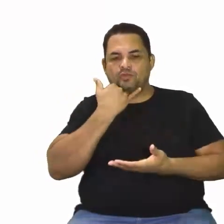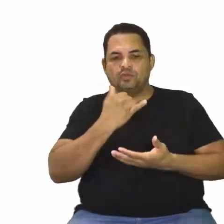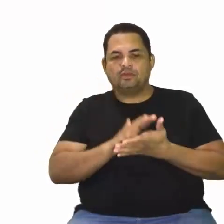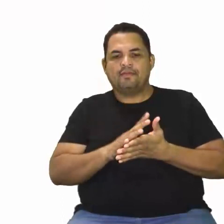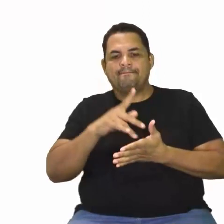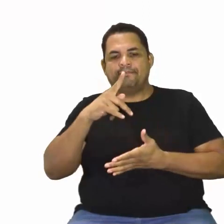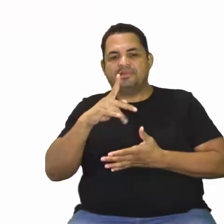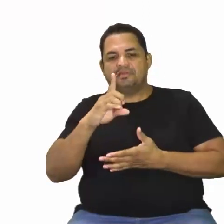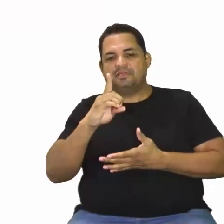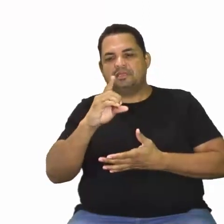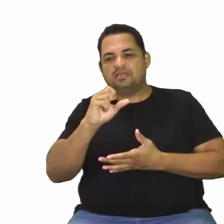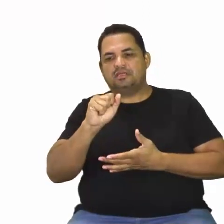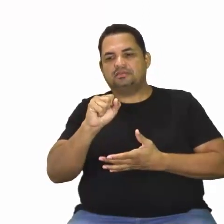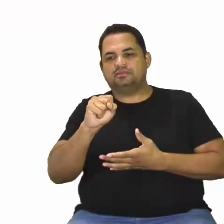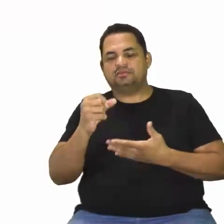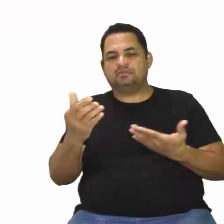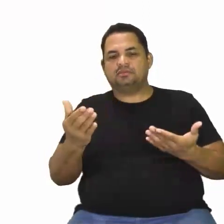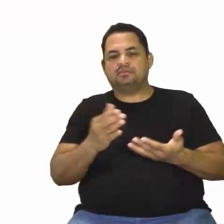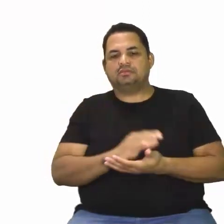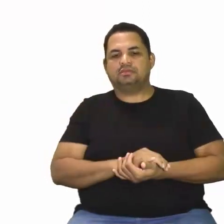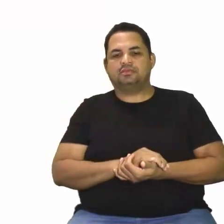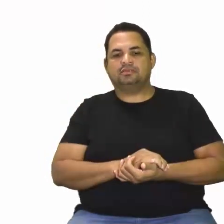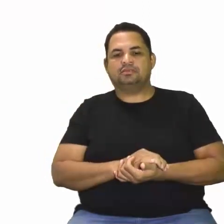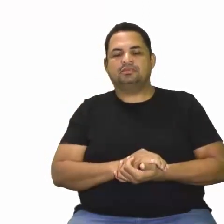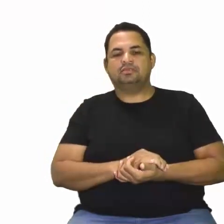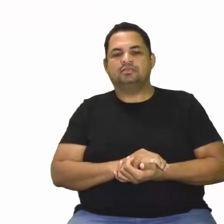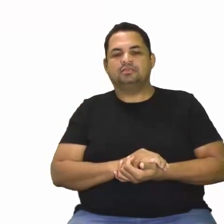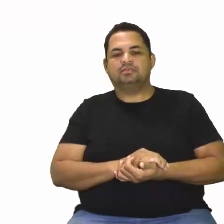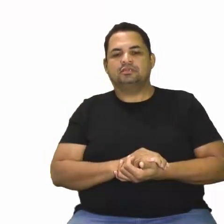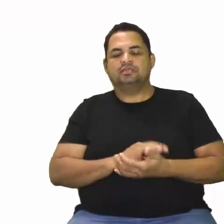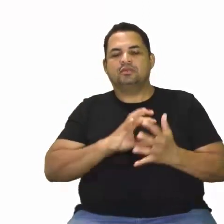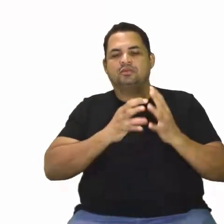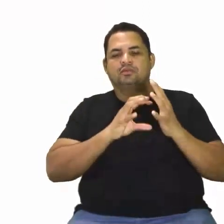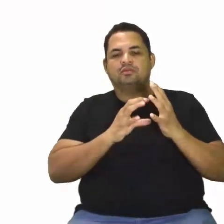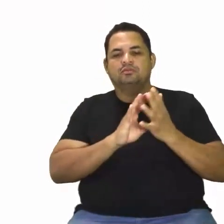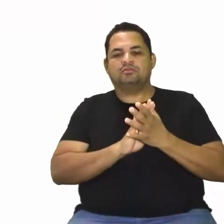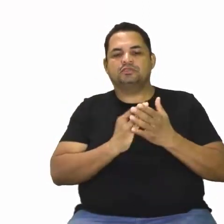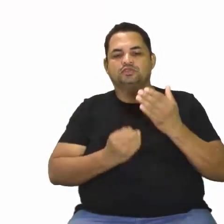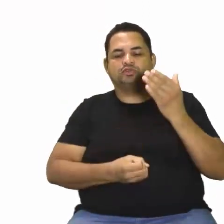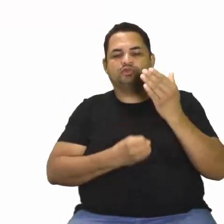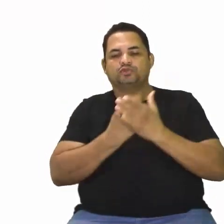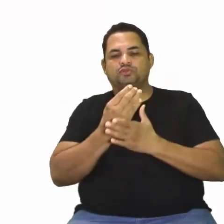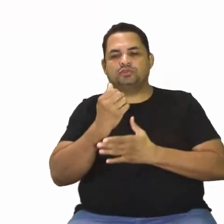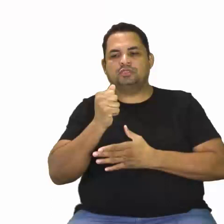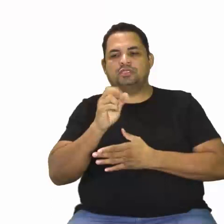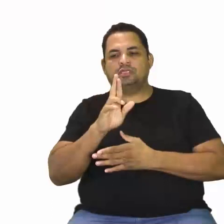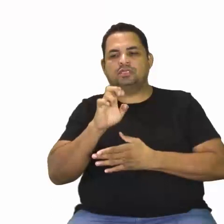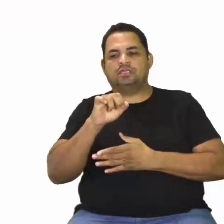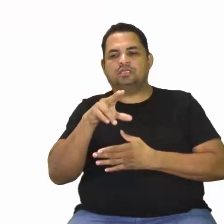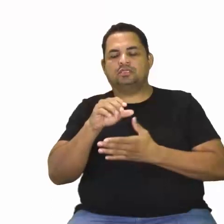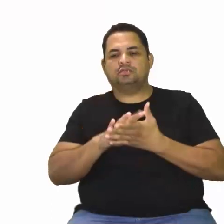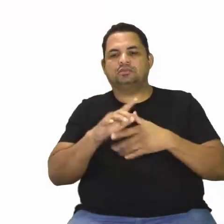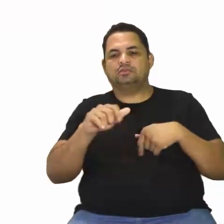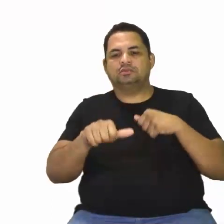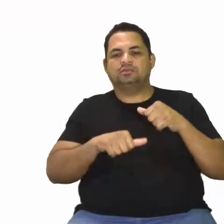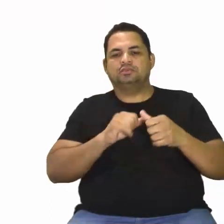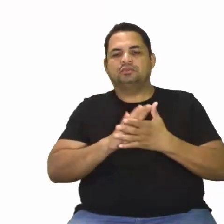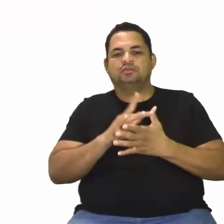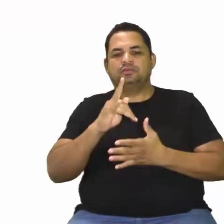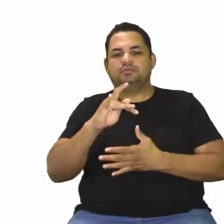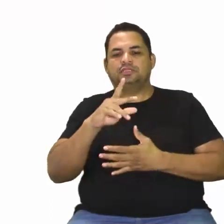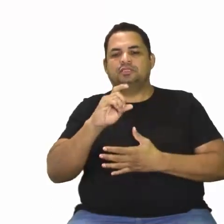do PDS, que é o partido que veio da Arena. É a Arena, depois ele se transforma em